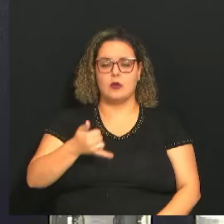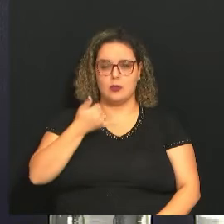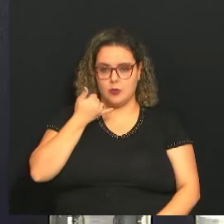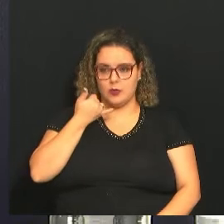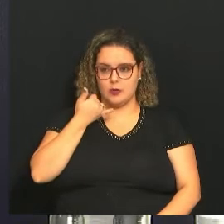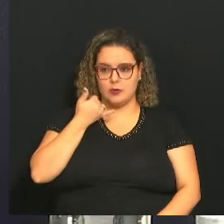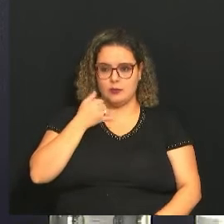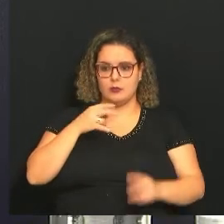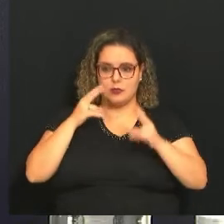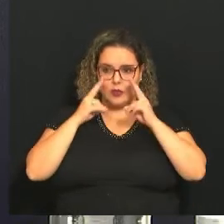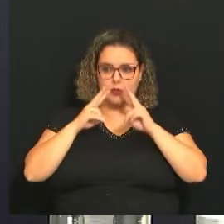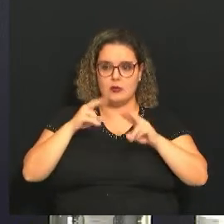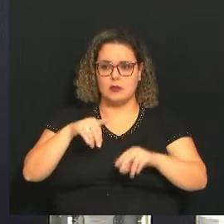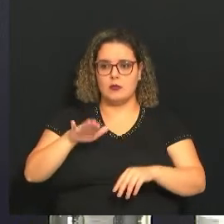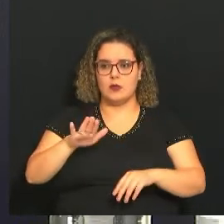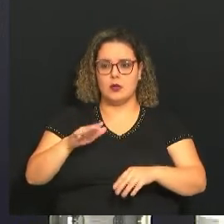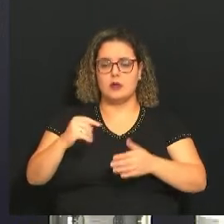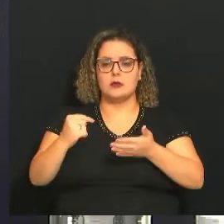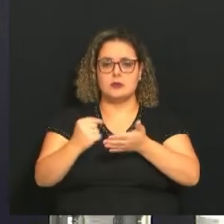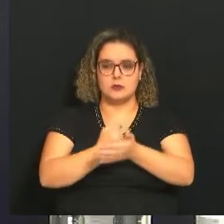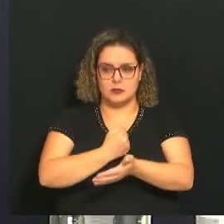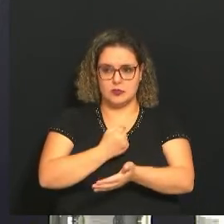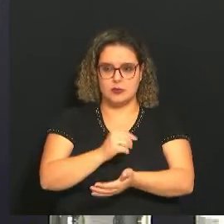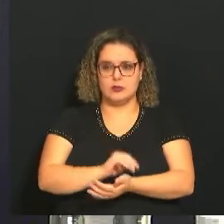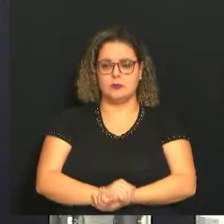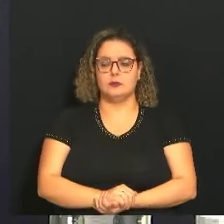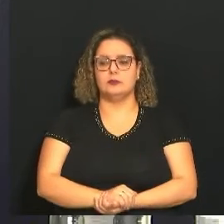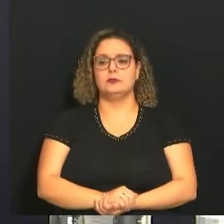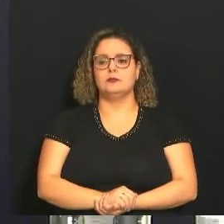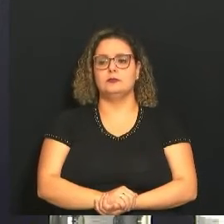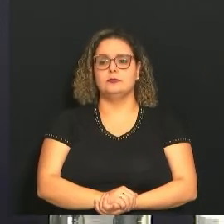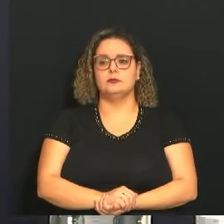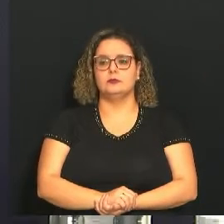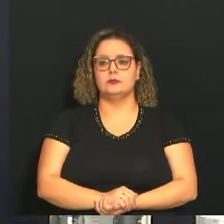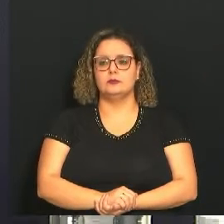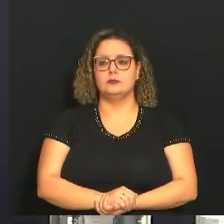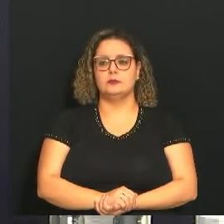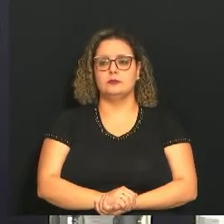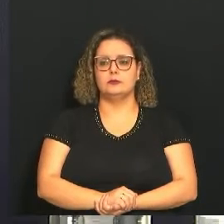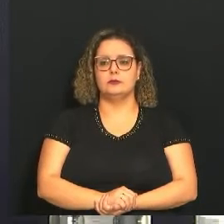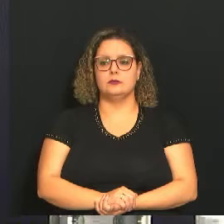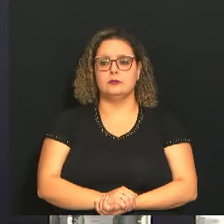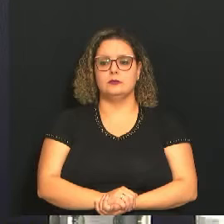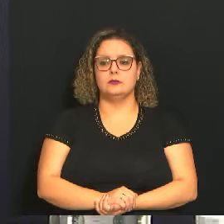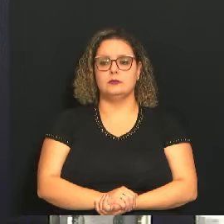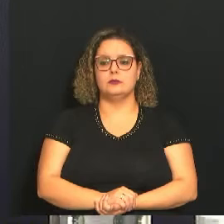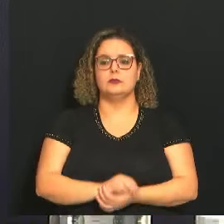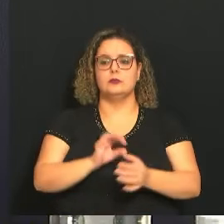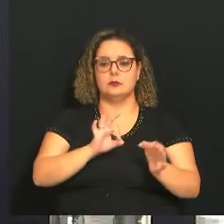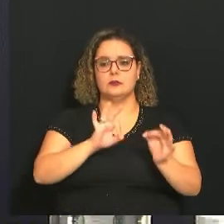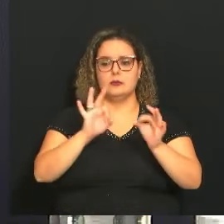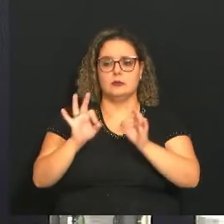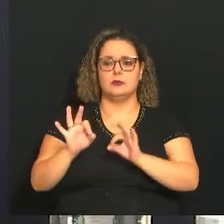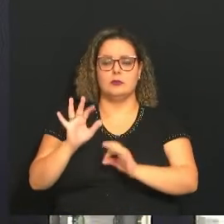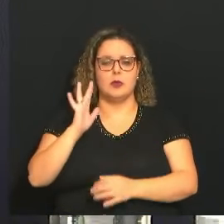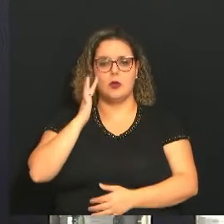para ver se mais alguém enviou alguma questão aqui para a gente. Tá? O pessoal está acompanhando? Eu acho que